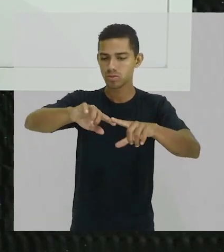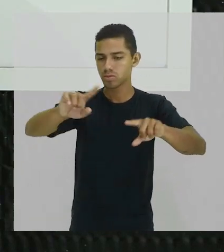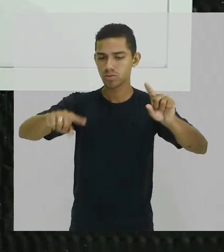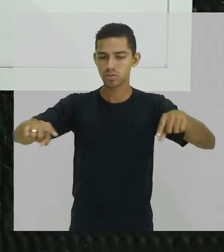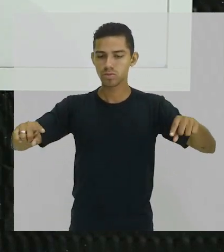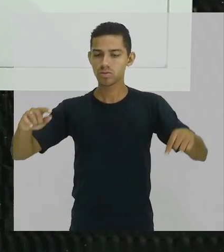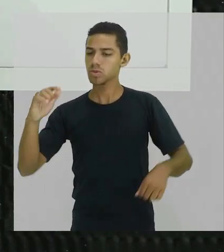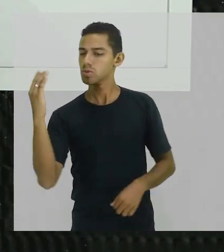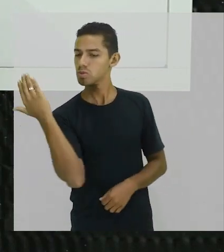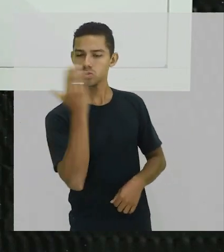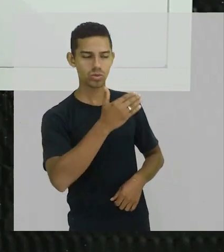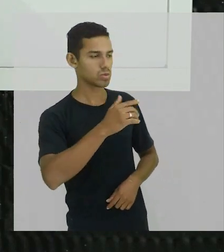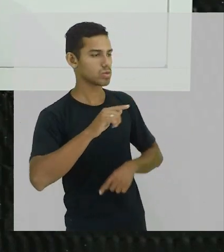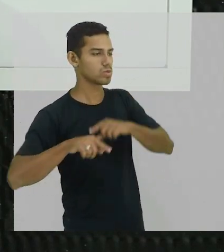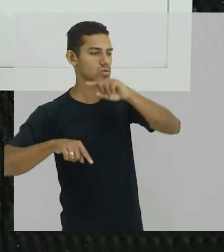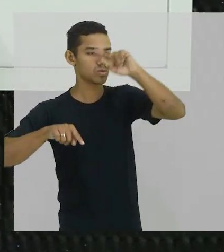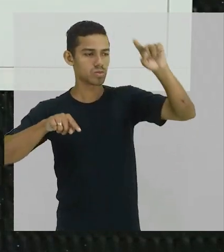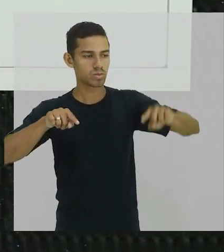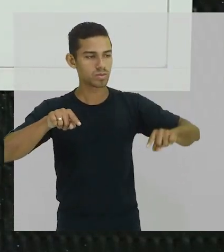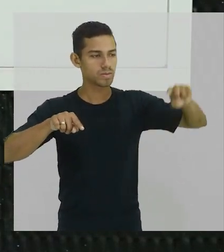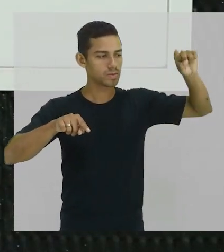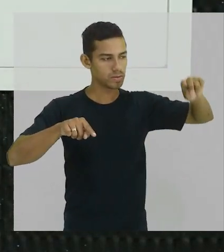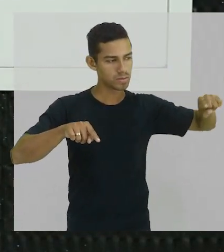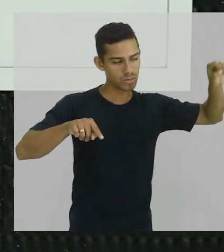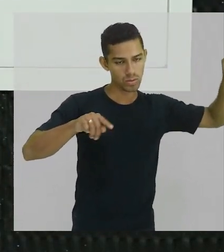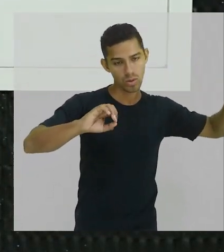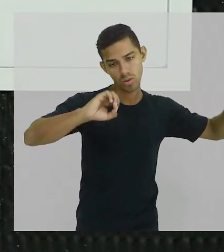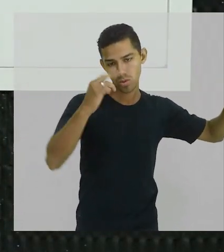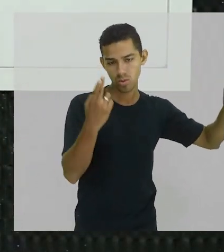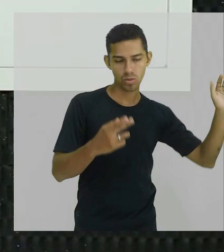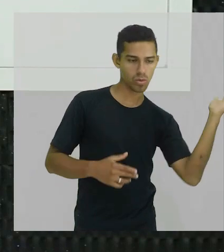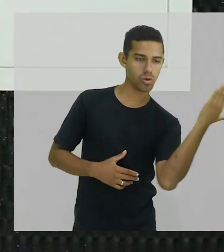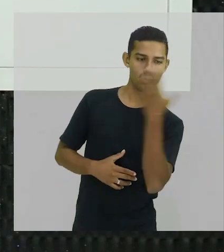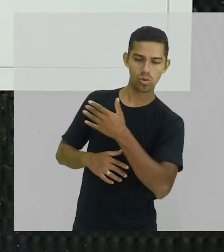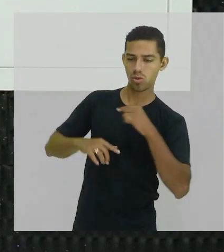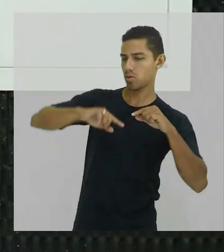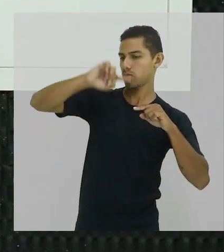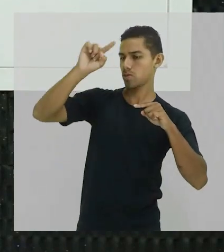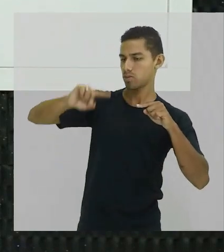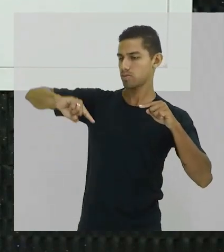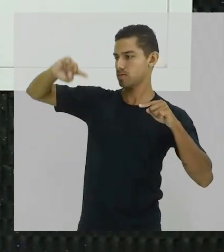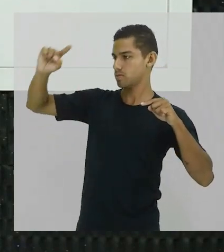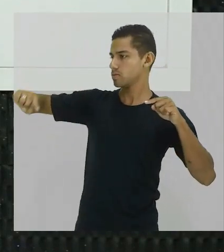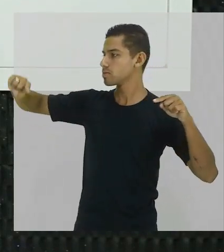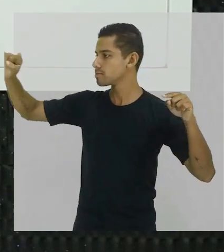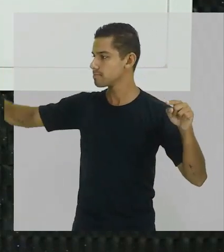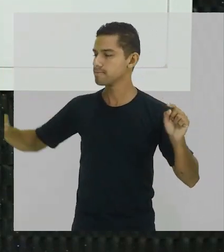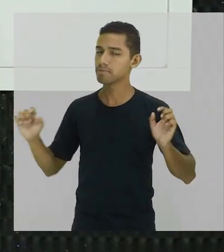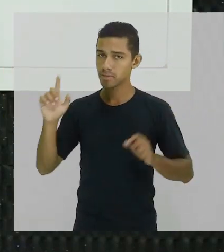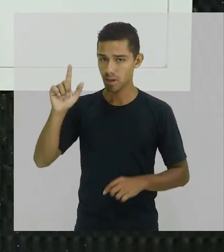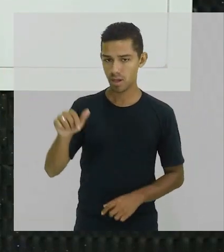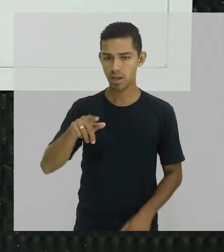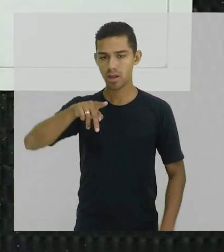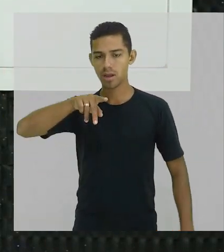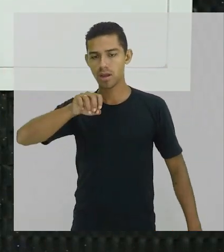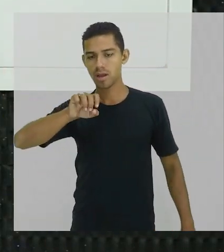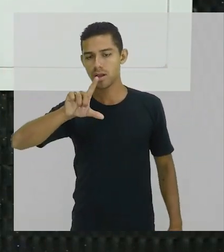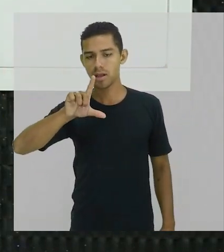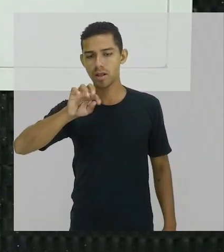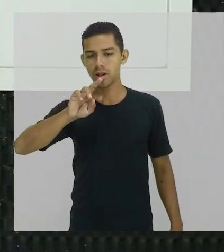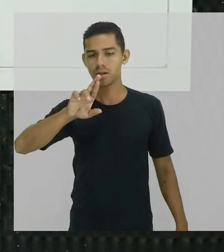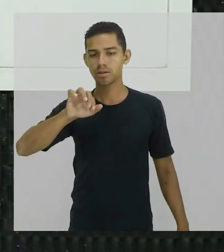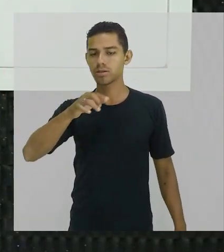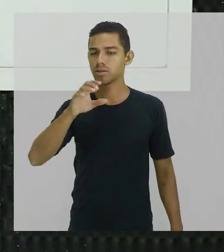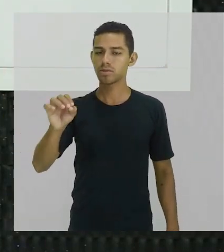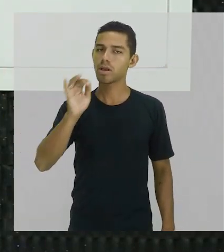Então isso é um polarizador. Então vamos imaginar aqui o seguinte, certo? Vamos imaginar o seguinte. Eu